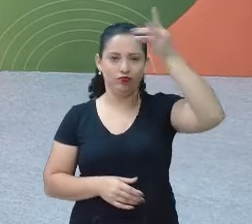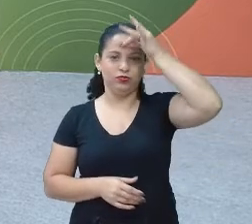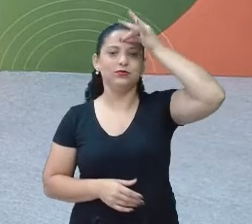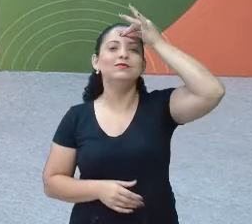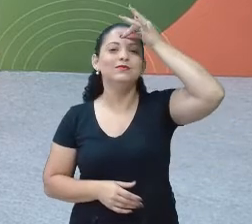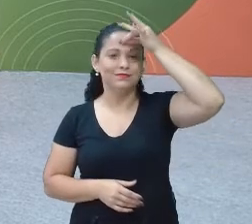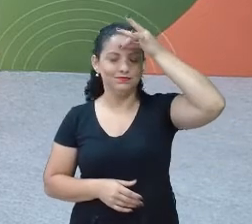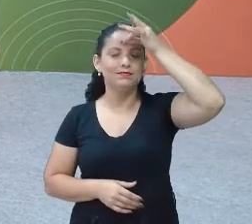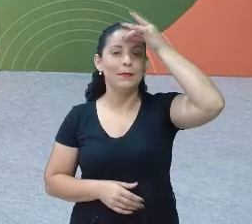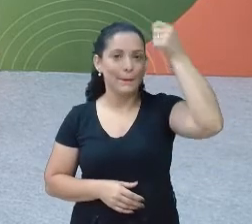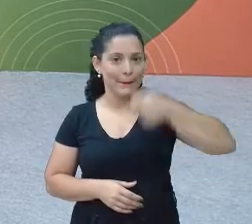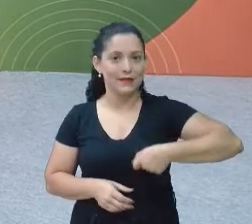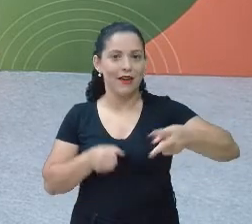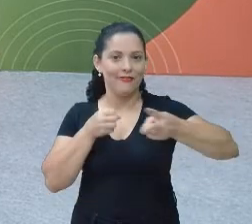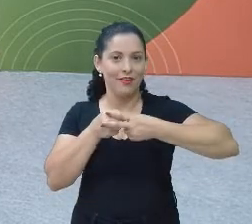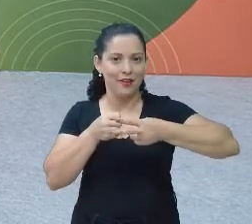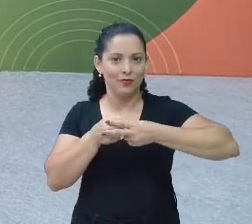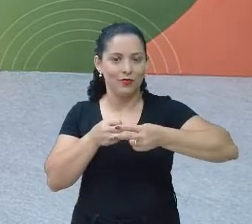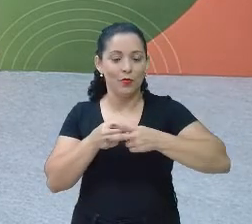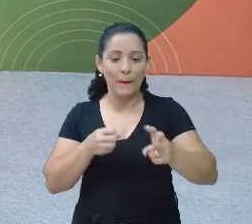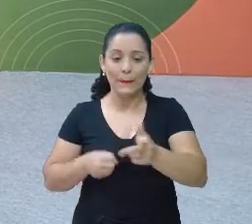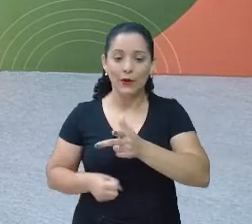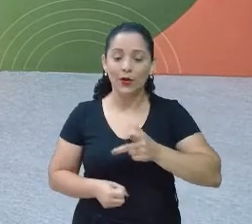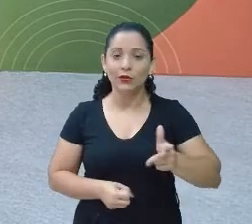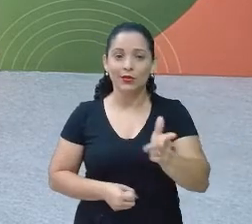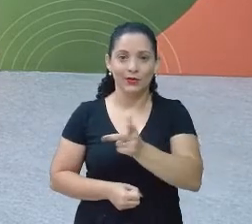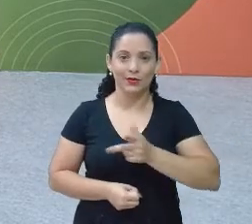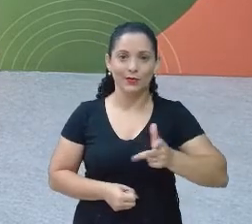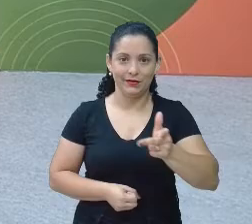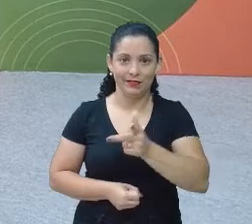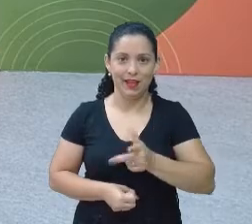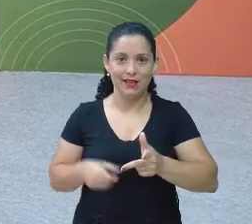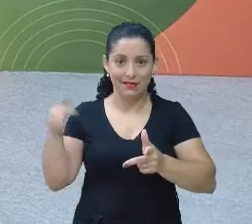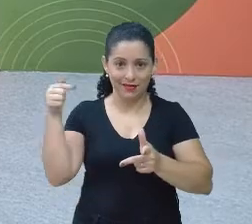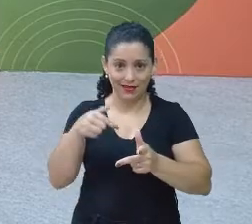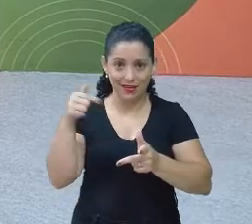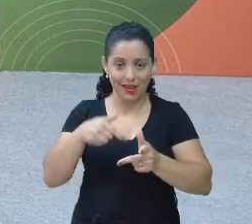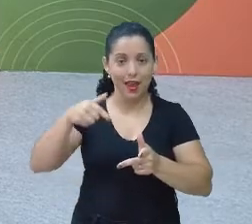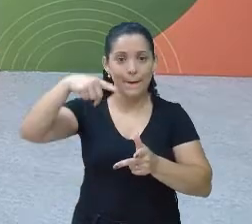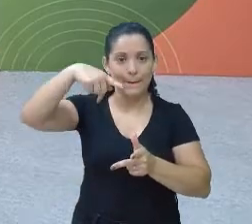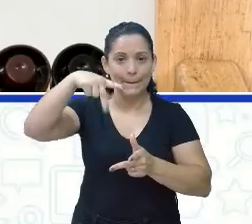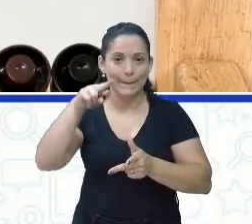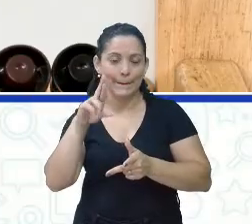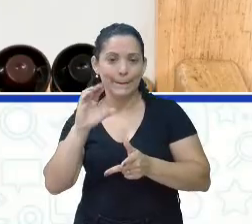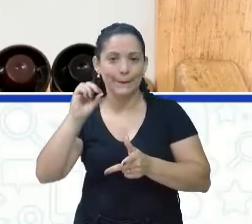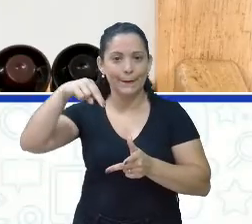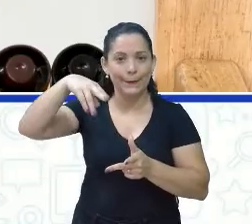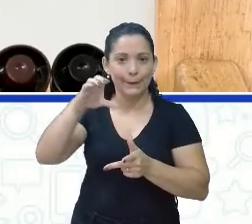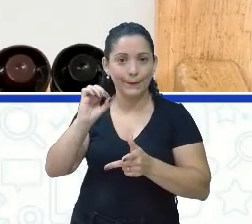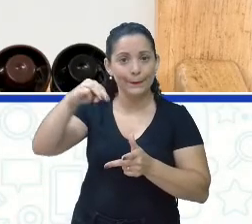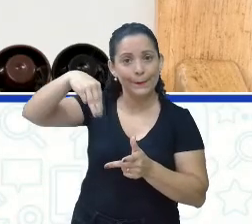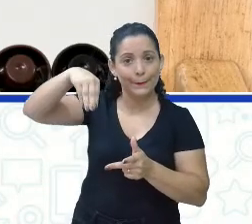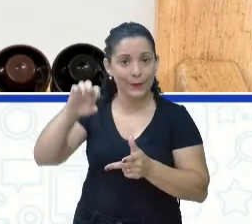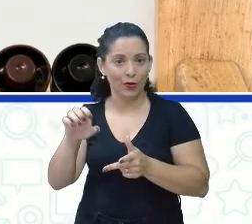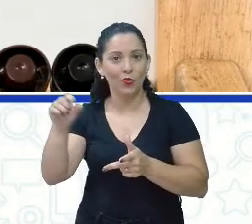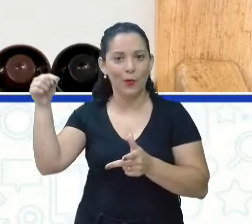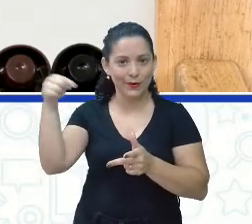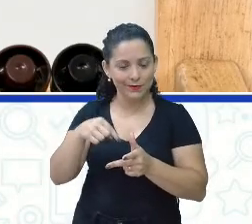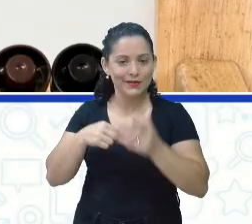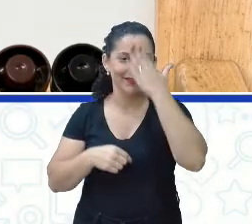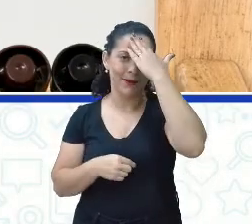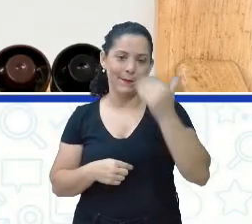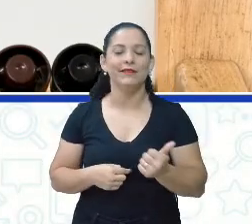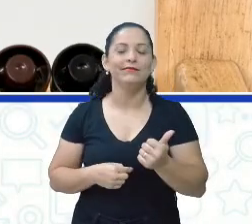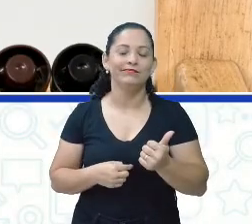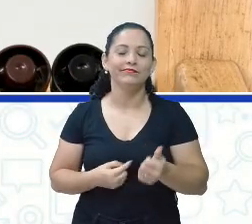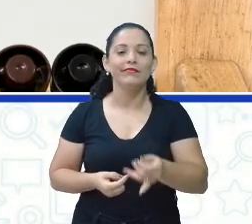para poder conjugar verbos. Ou seja, she, que significa ela, is a good cooker. Ela é